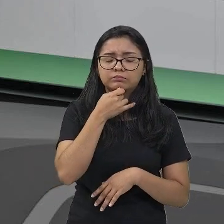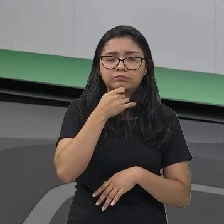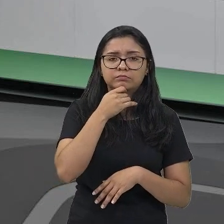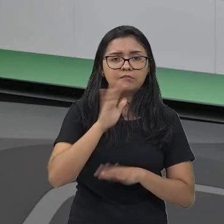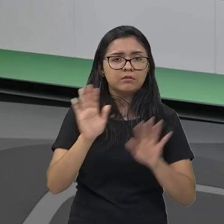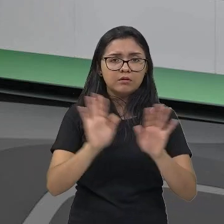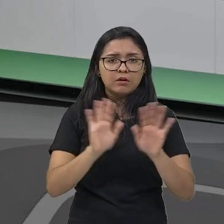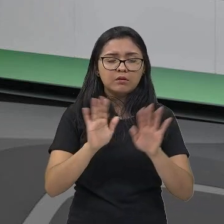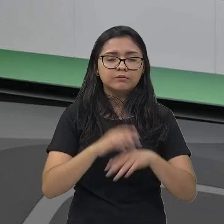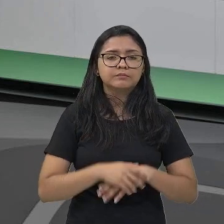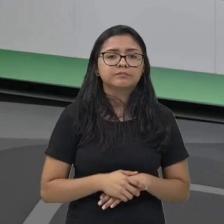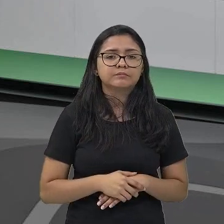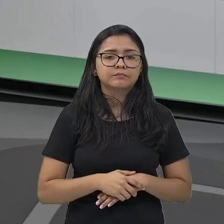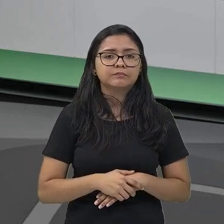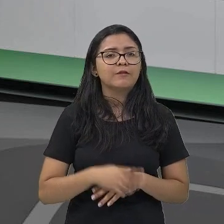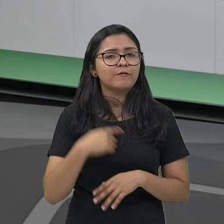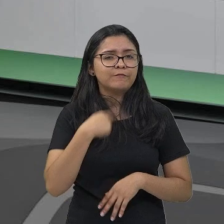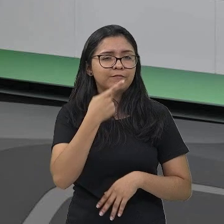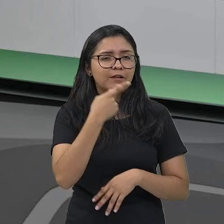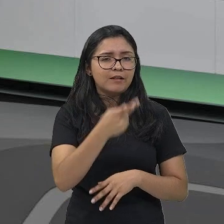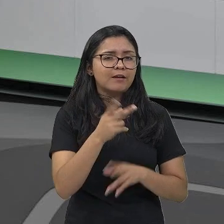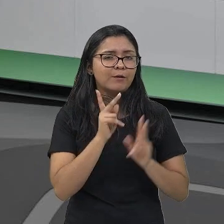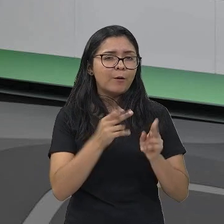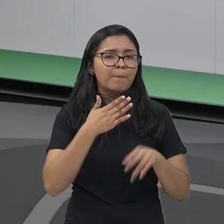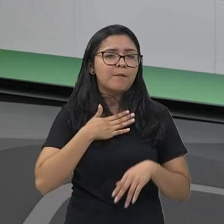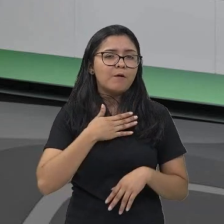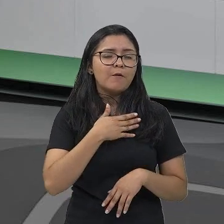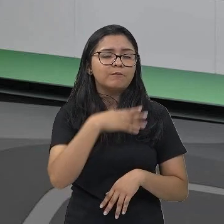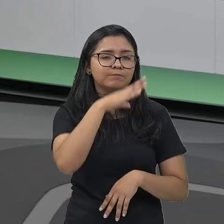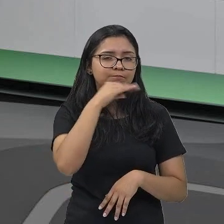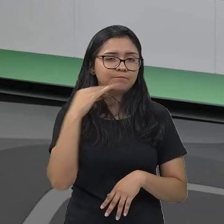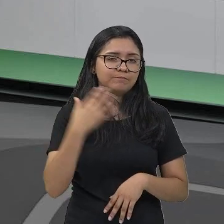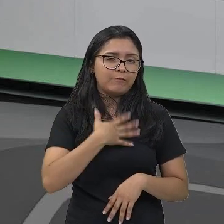meu filho. Tite. Não fique tite, não.